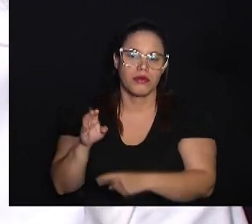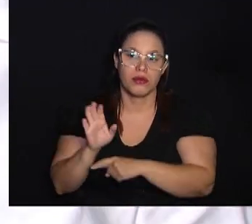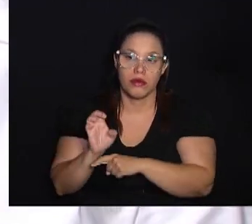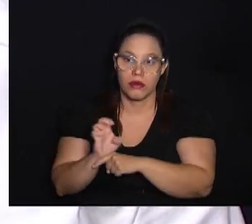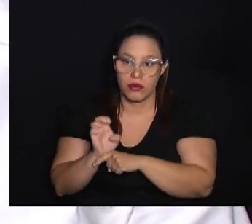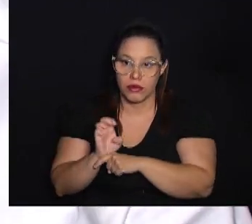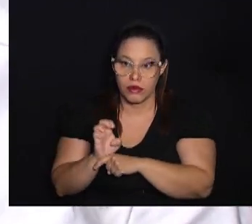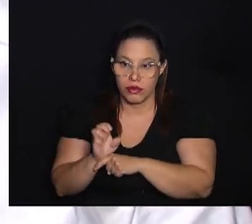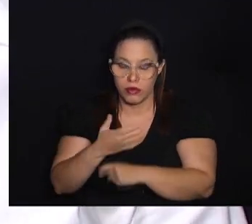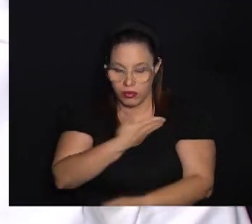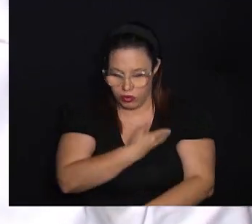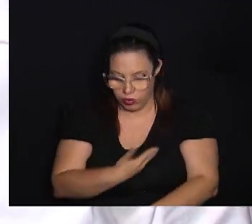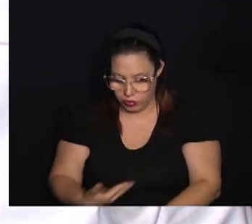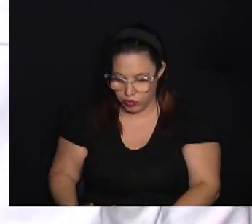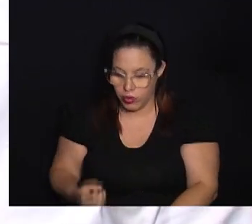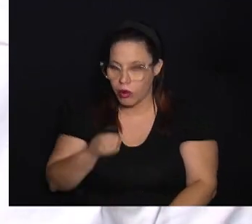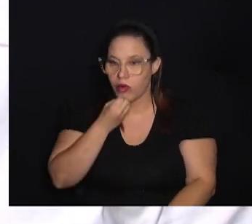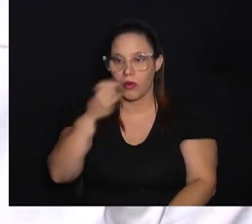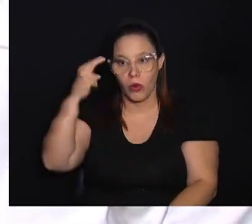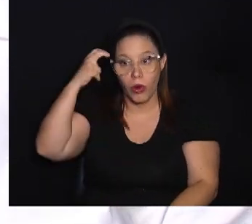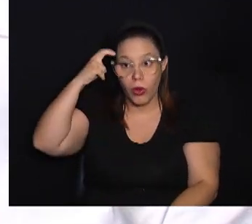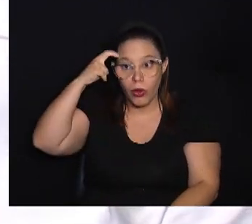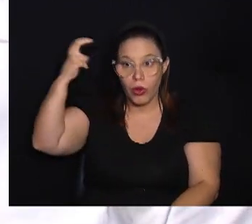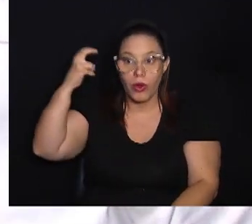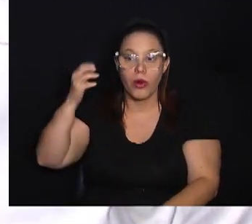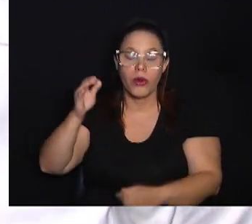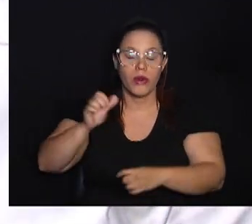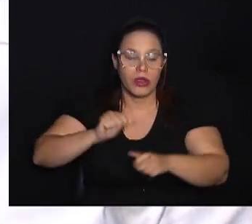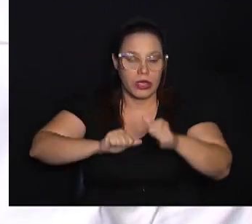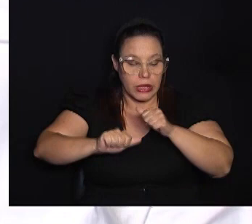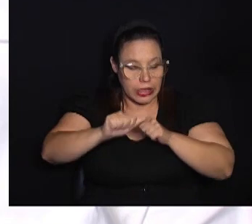boa nova, que é a cultura modificando esse Brasil,